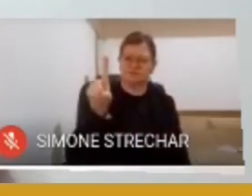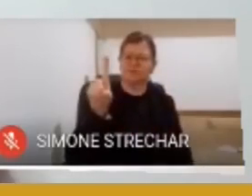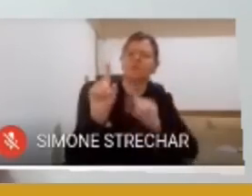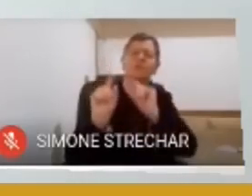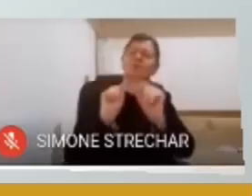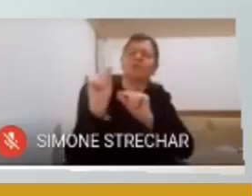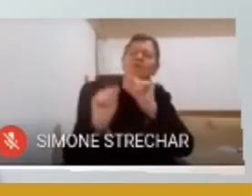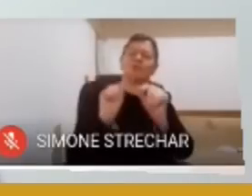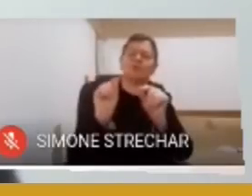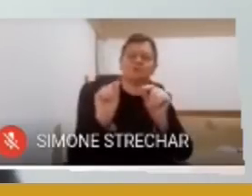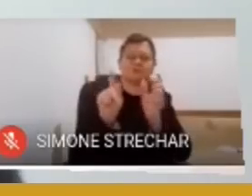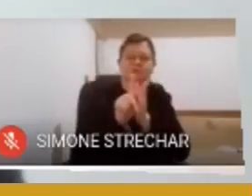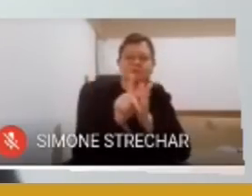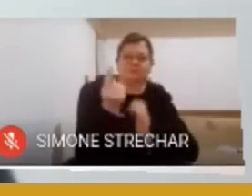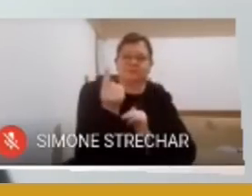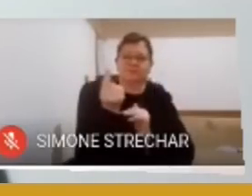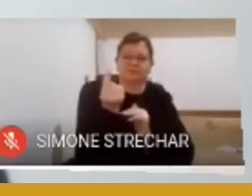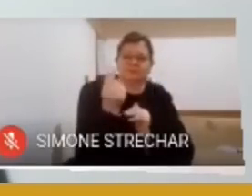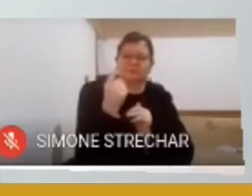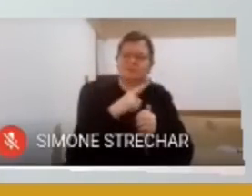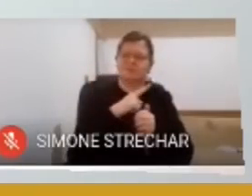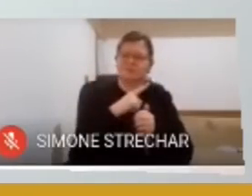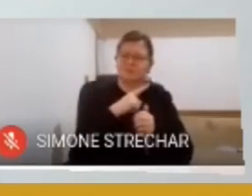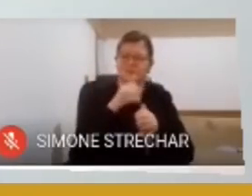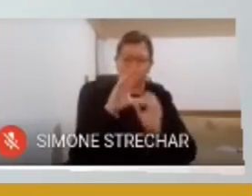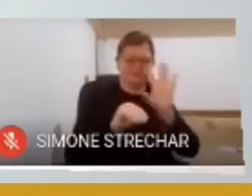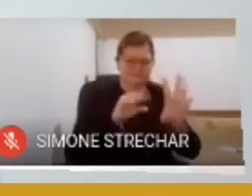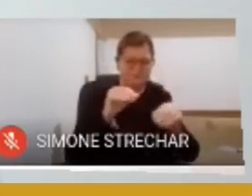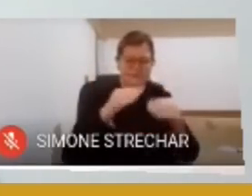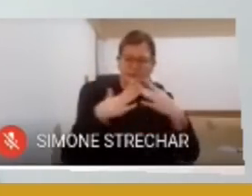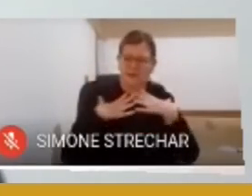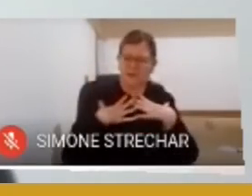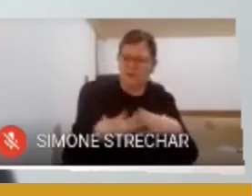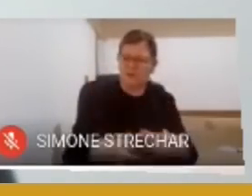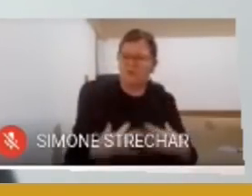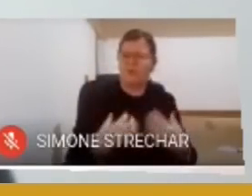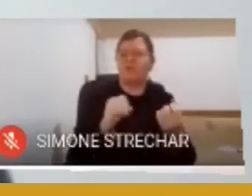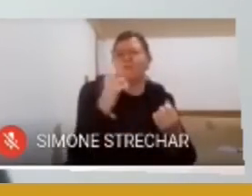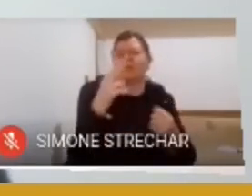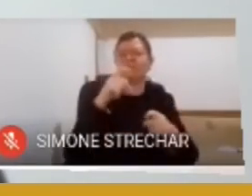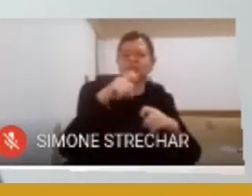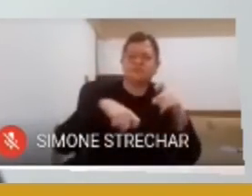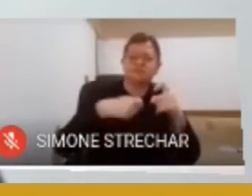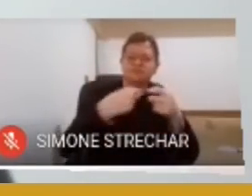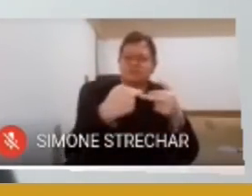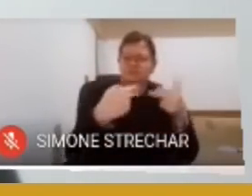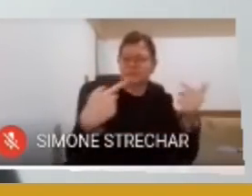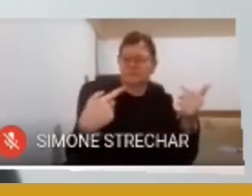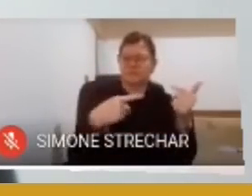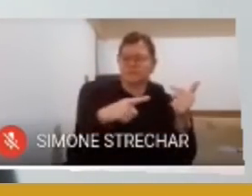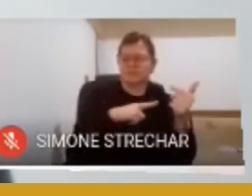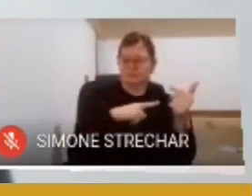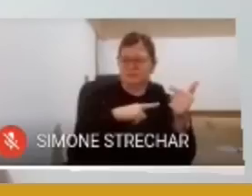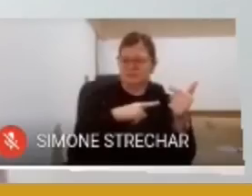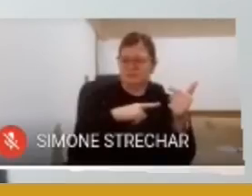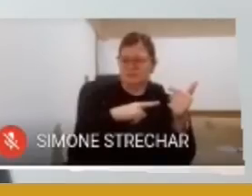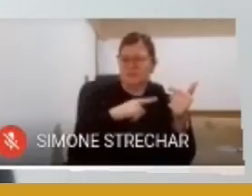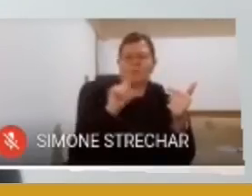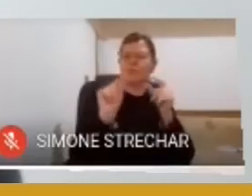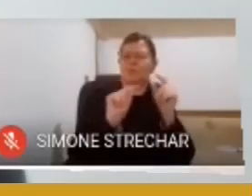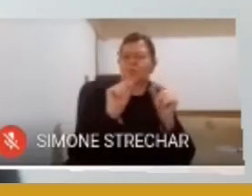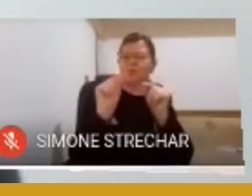libidinoso com alguém mediante fraude, ou seja, mediante uma mentira, isso tudo é um crime previsto